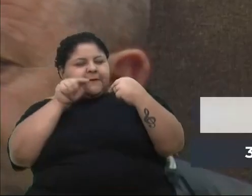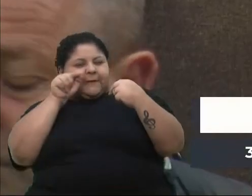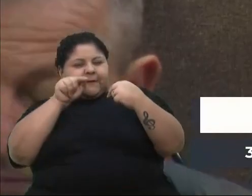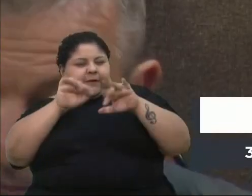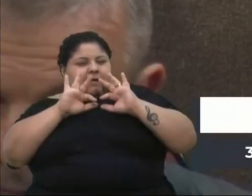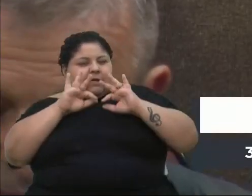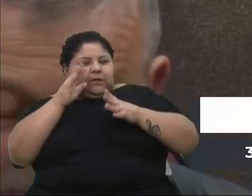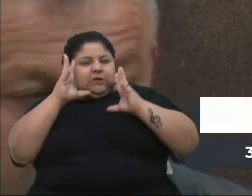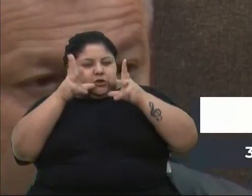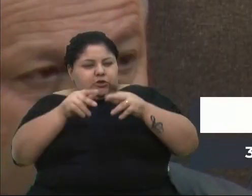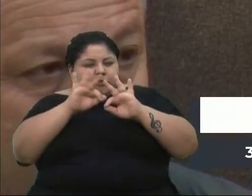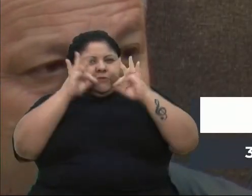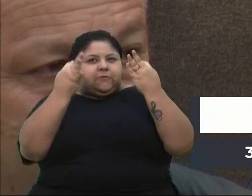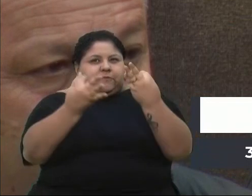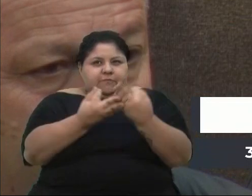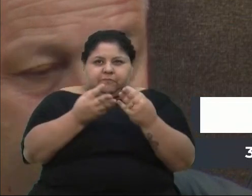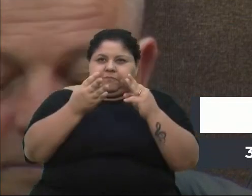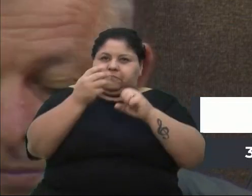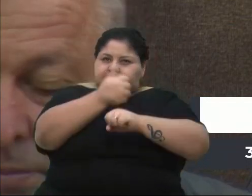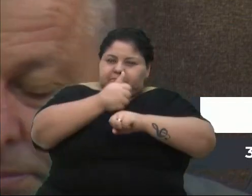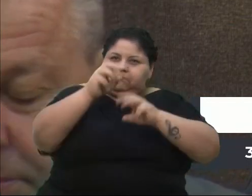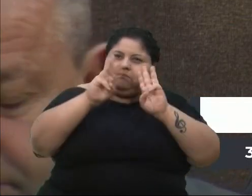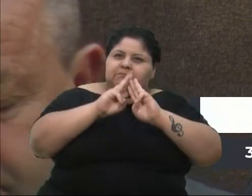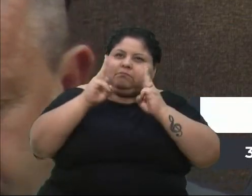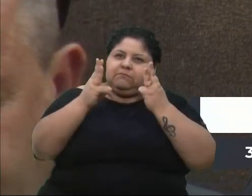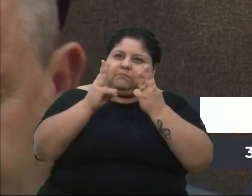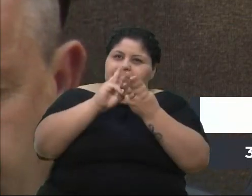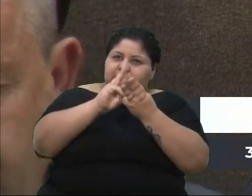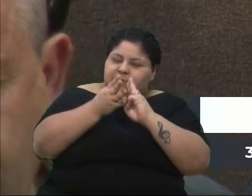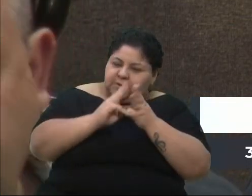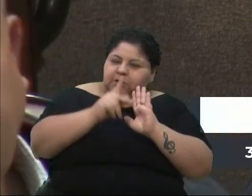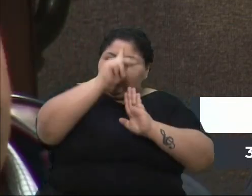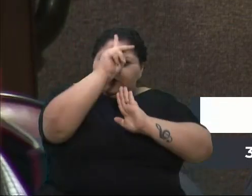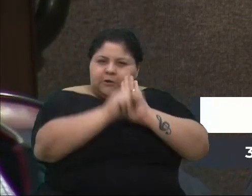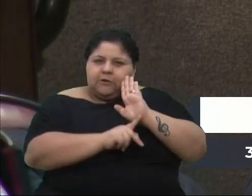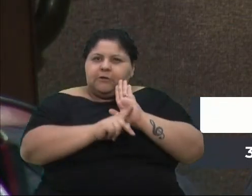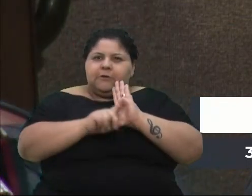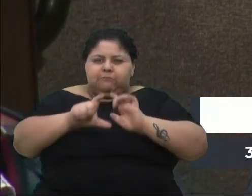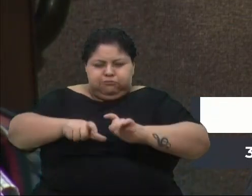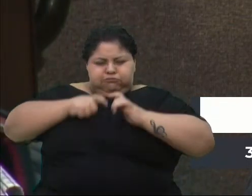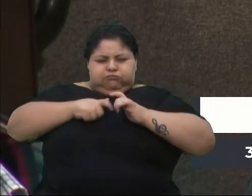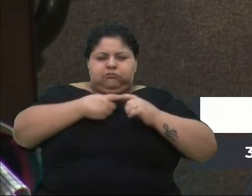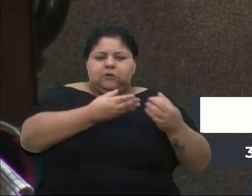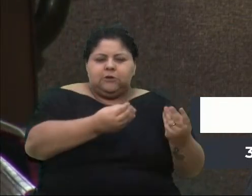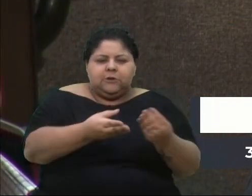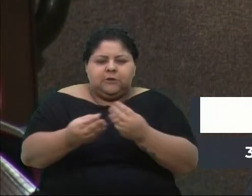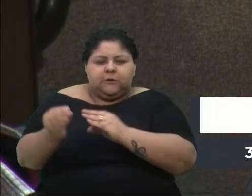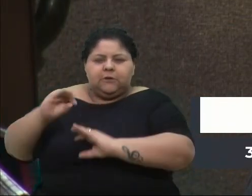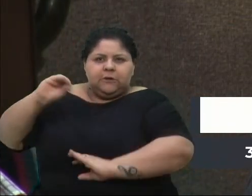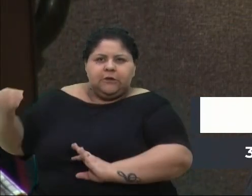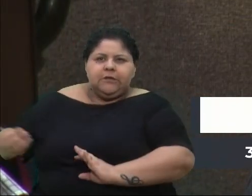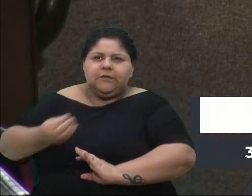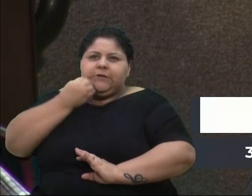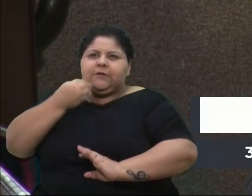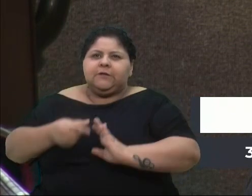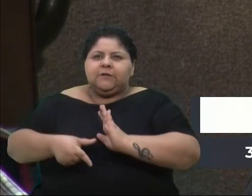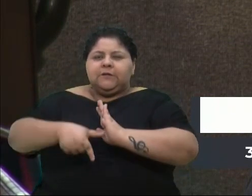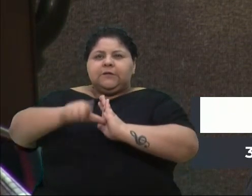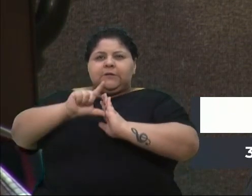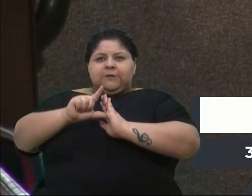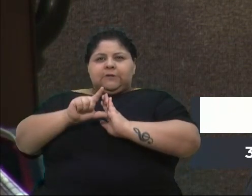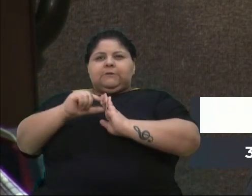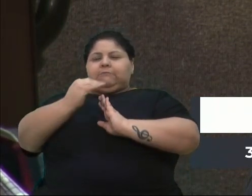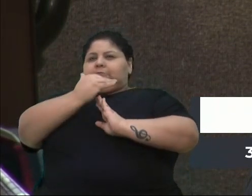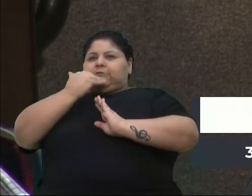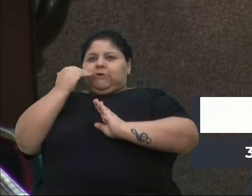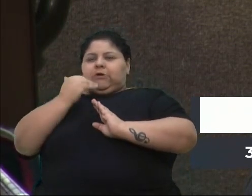aquele projeto que o senhor se empenhou muito e ele teve a oportunidade, antes de subir, de poder, então,